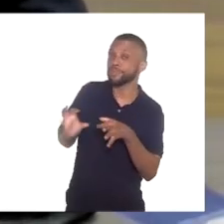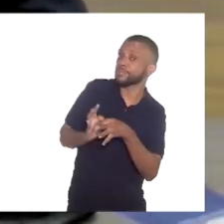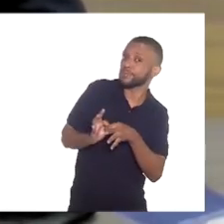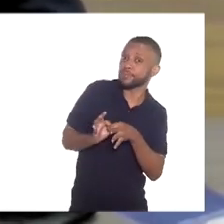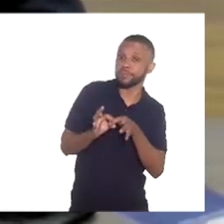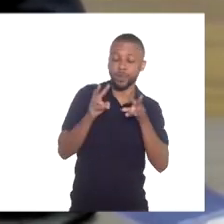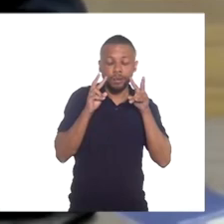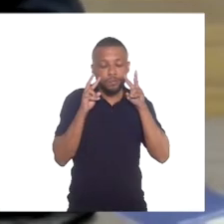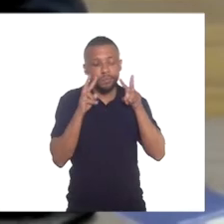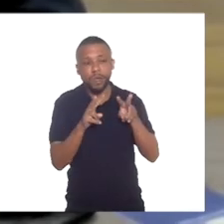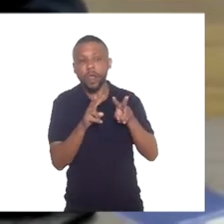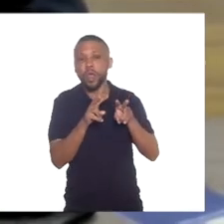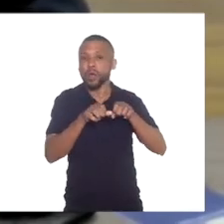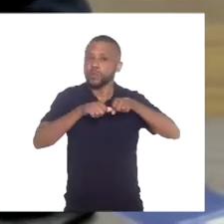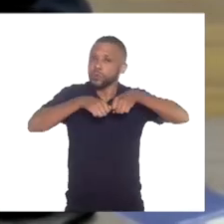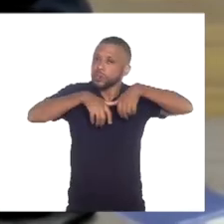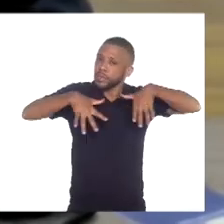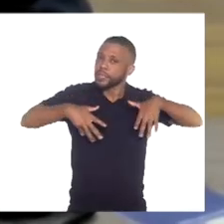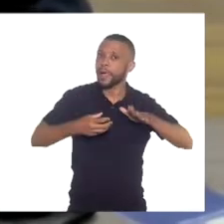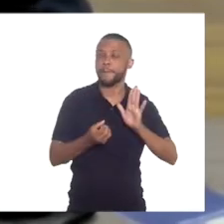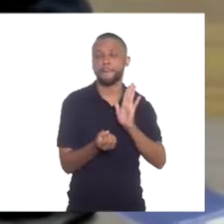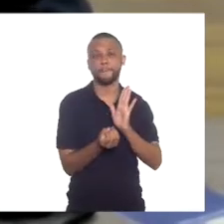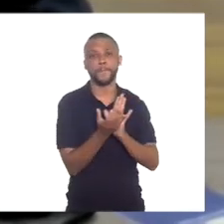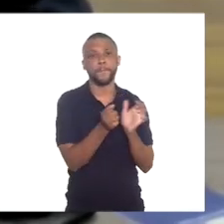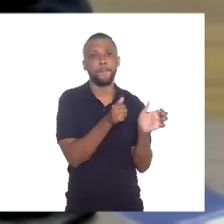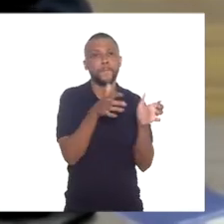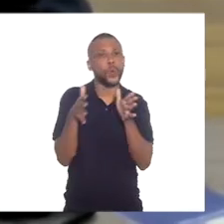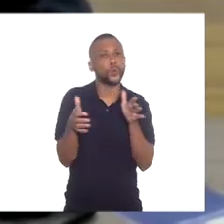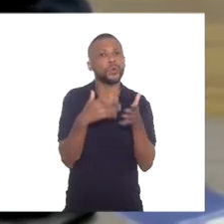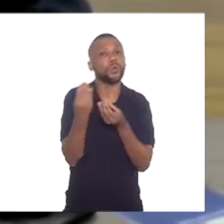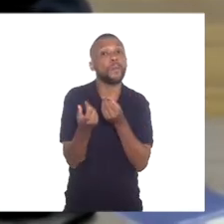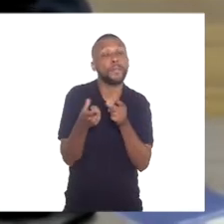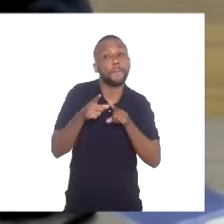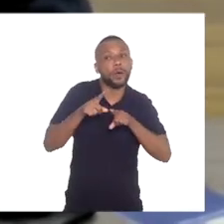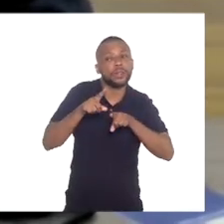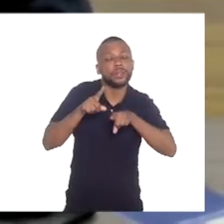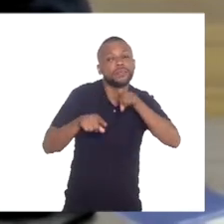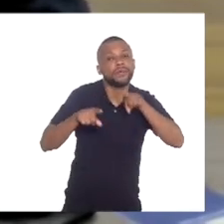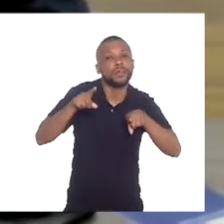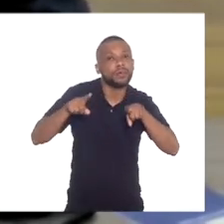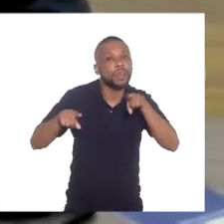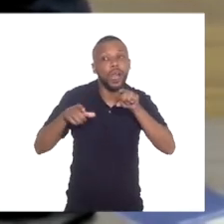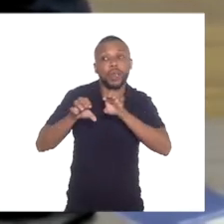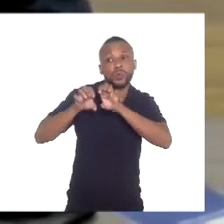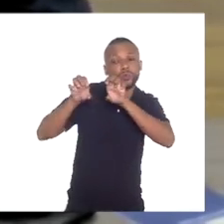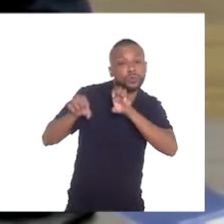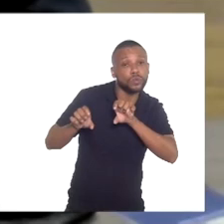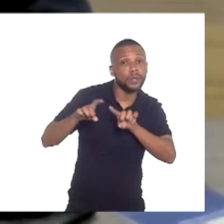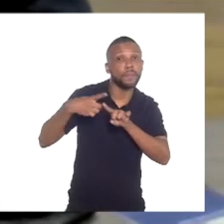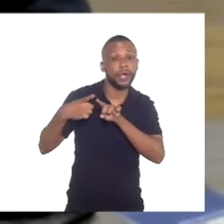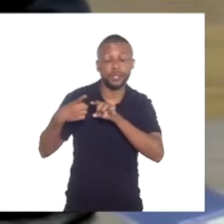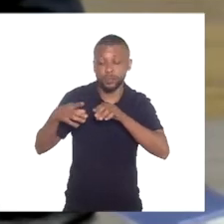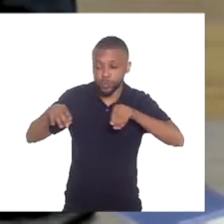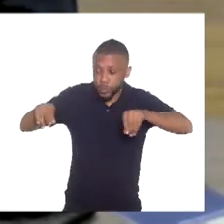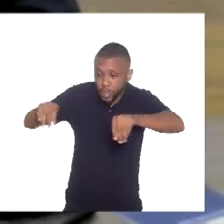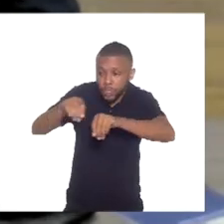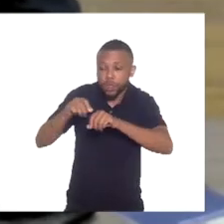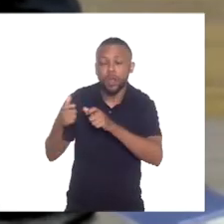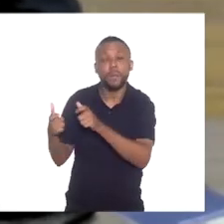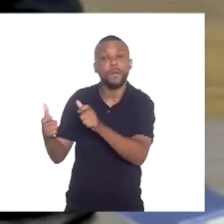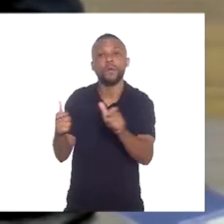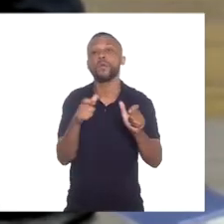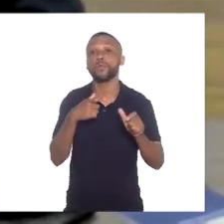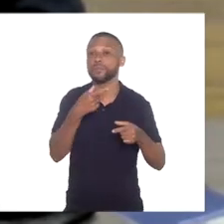vista dos sistemas produtivos, o que, que pode diversificar a estrutura produtiva, né? E do ponto de vista territorial também. Quer dizer, o deputado